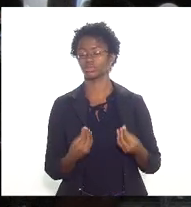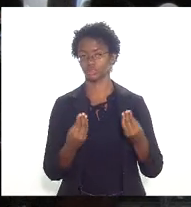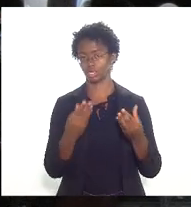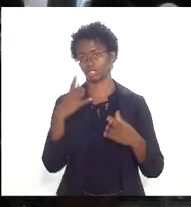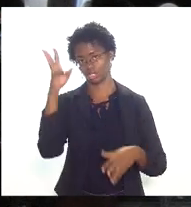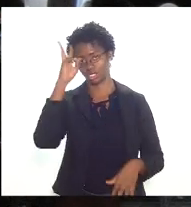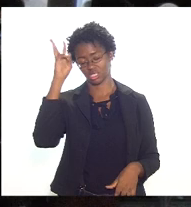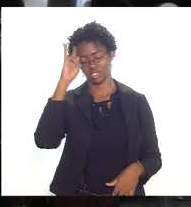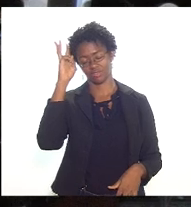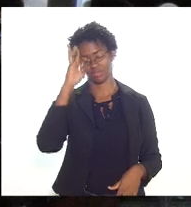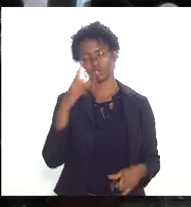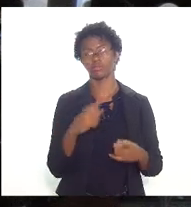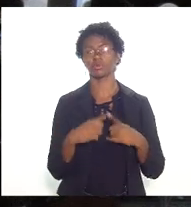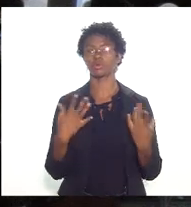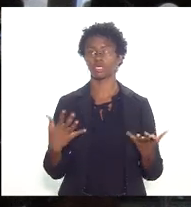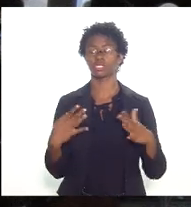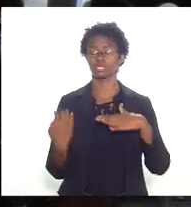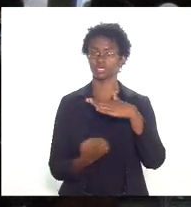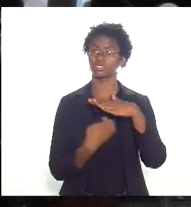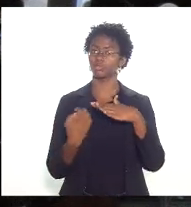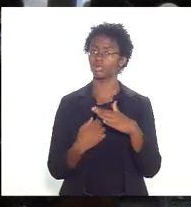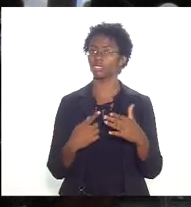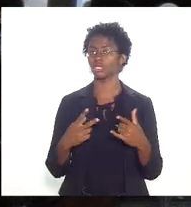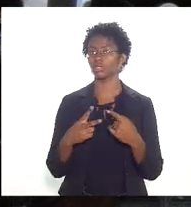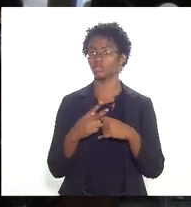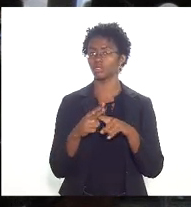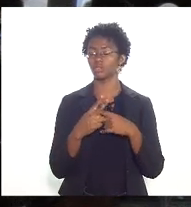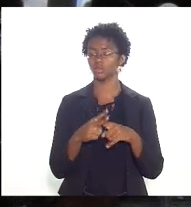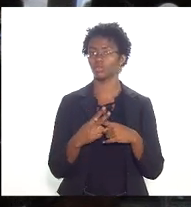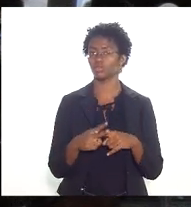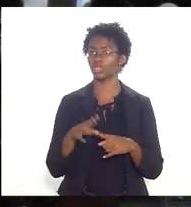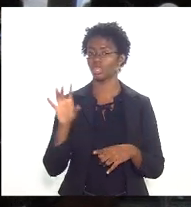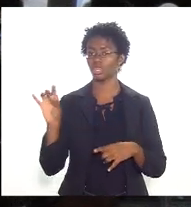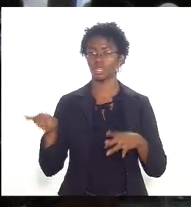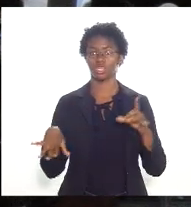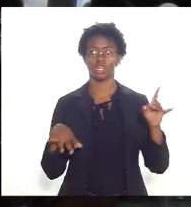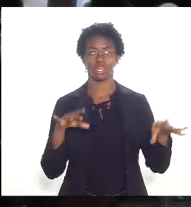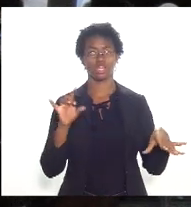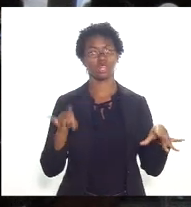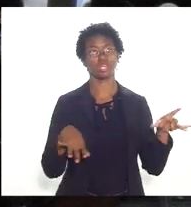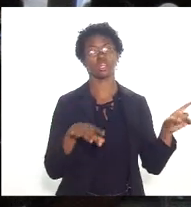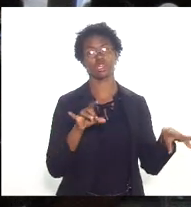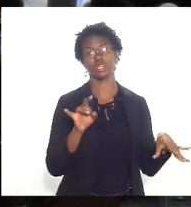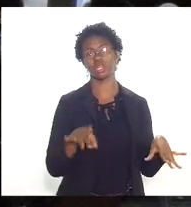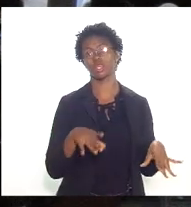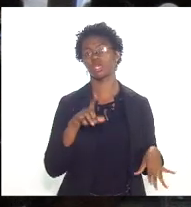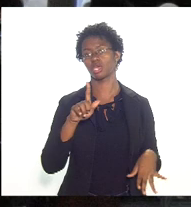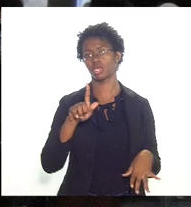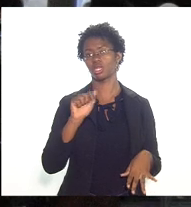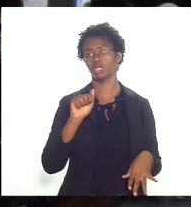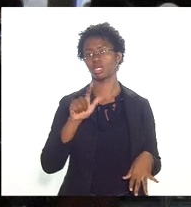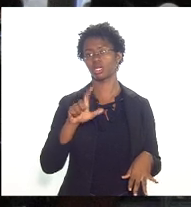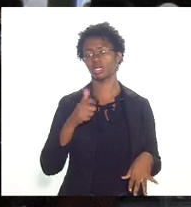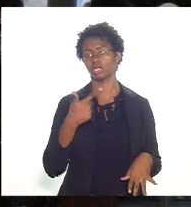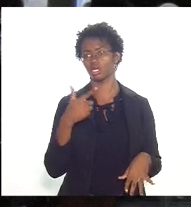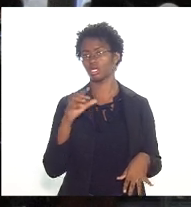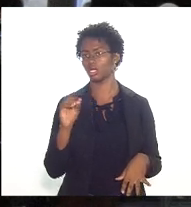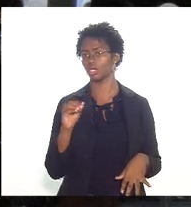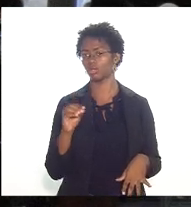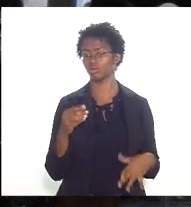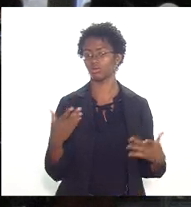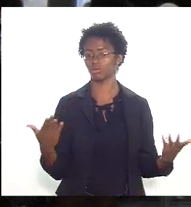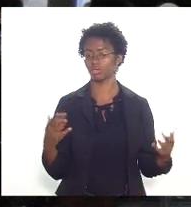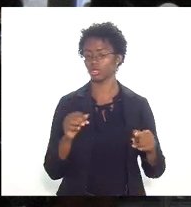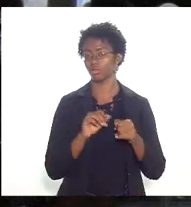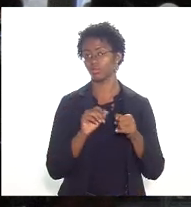terça-feira porque as empresas de manutenção saíram estamos saindo do Galeão o e as manutenções estão